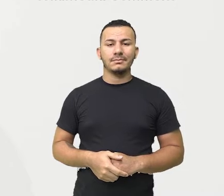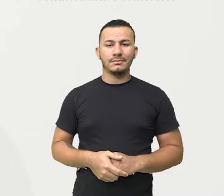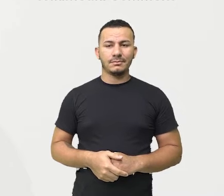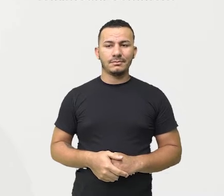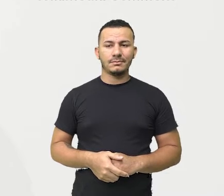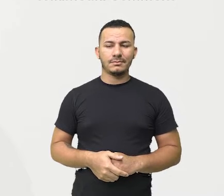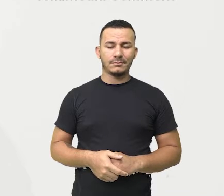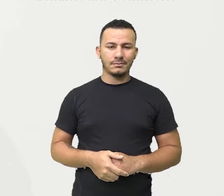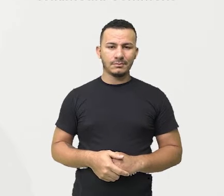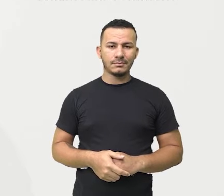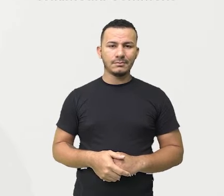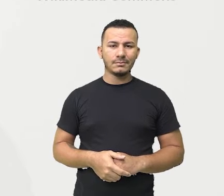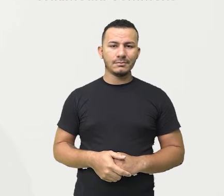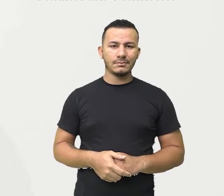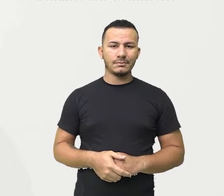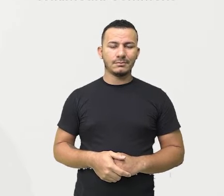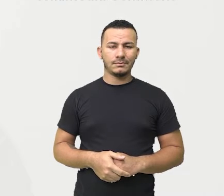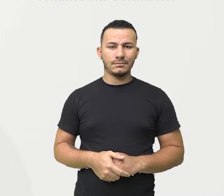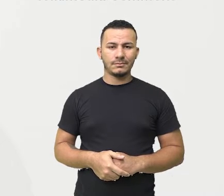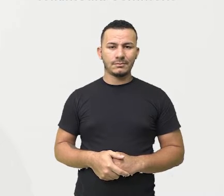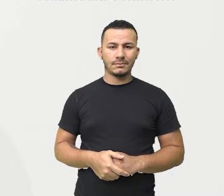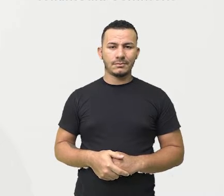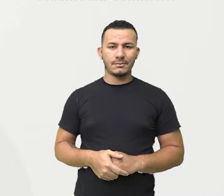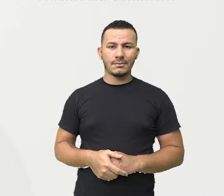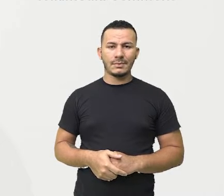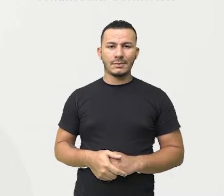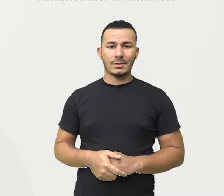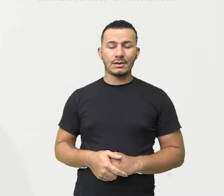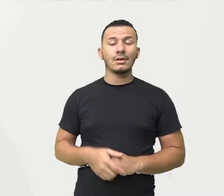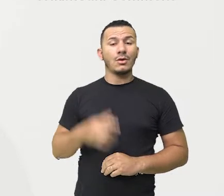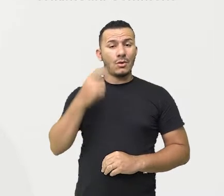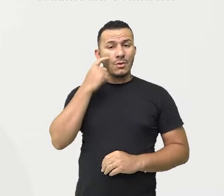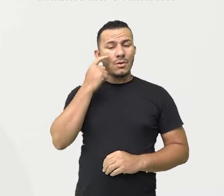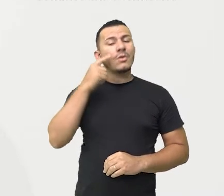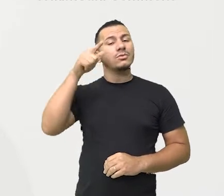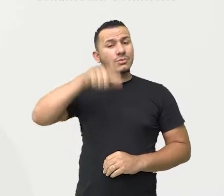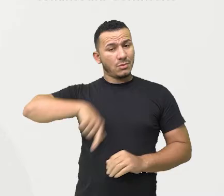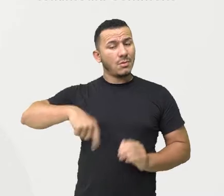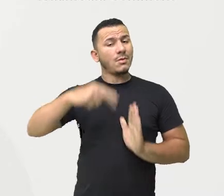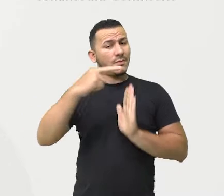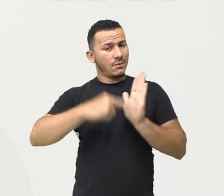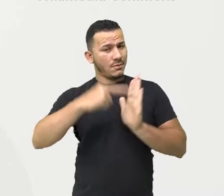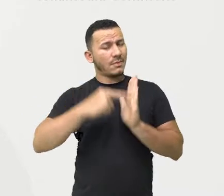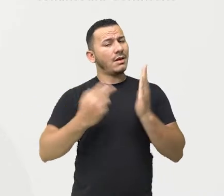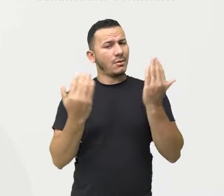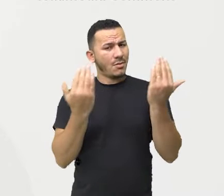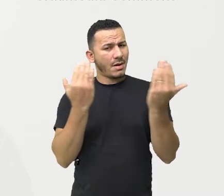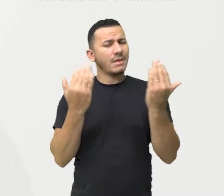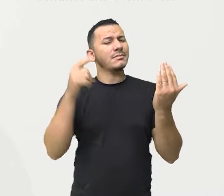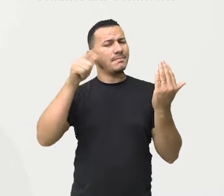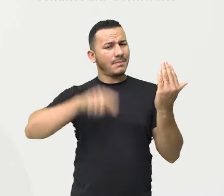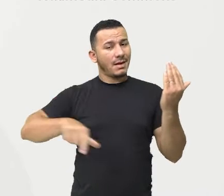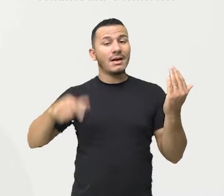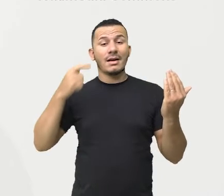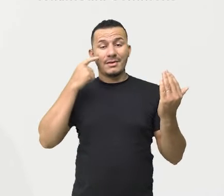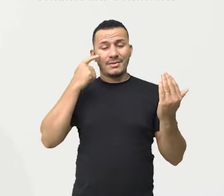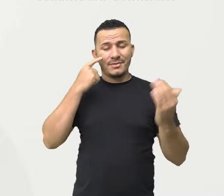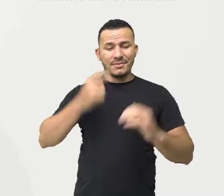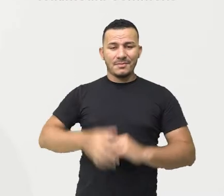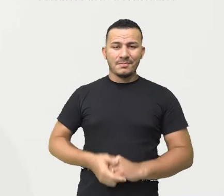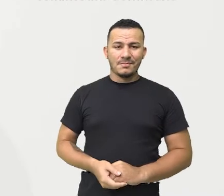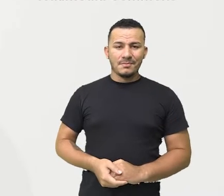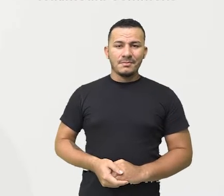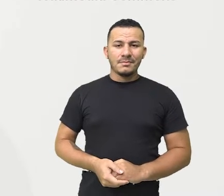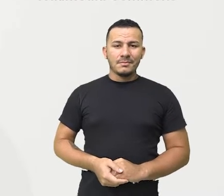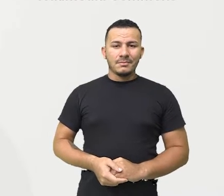né? Continuando, olha mais comparações e descrições